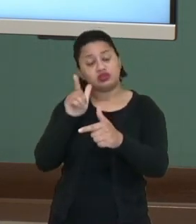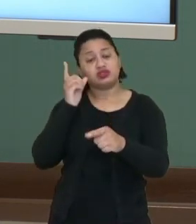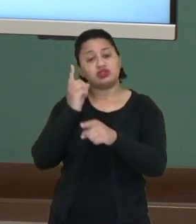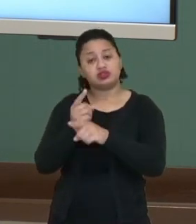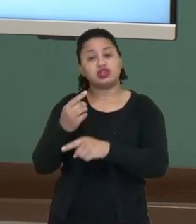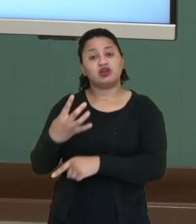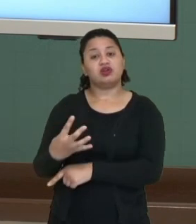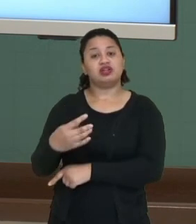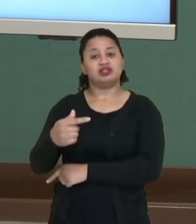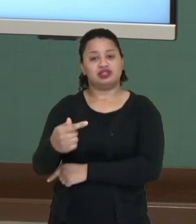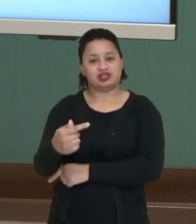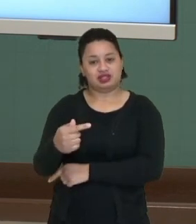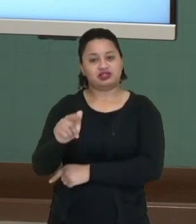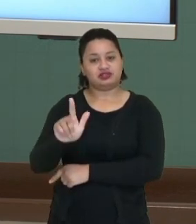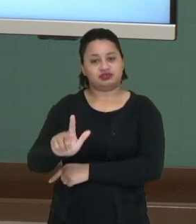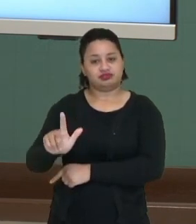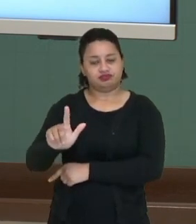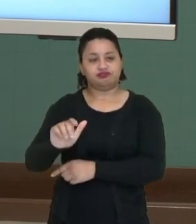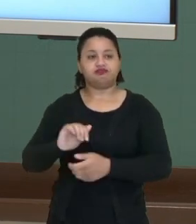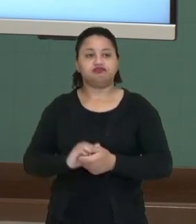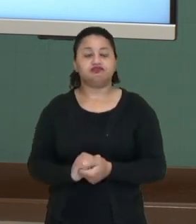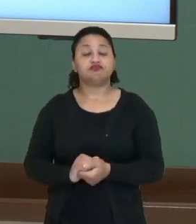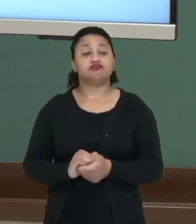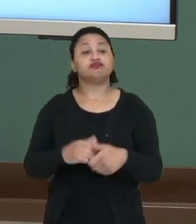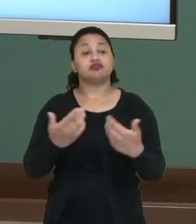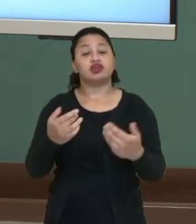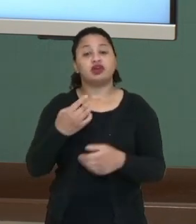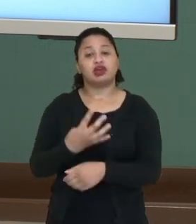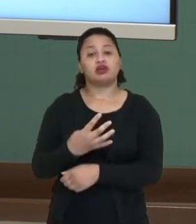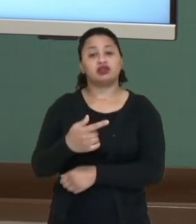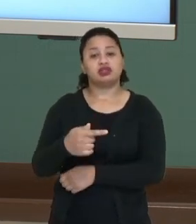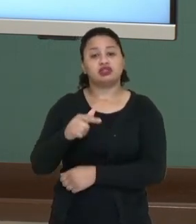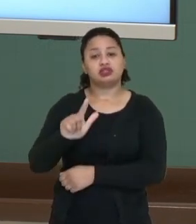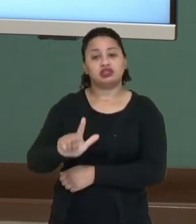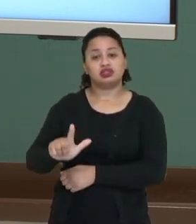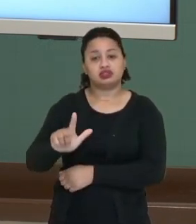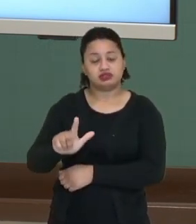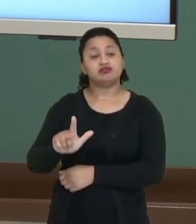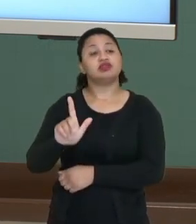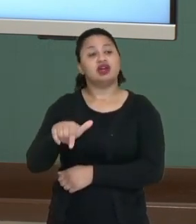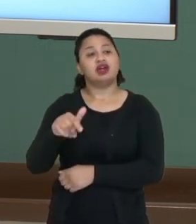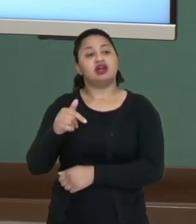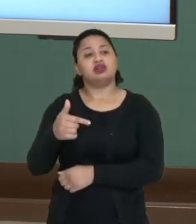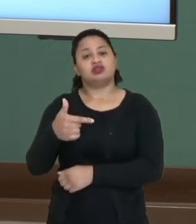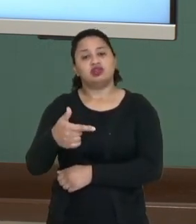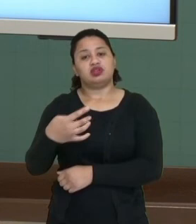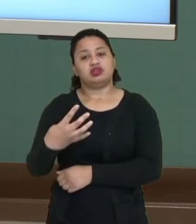de litros, tá? Então, 47 litros vão custar neste posto R$